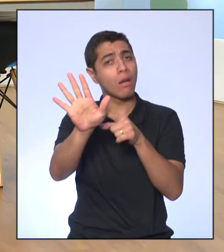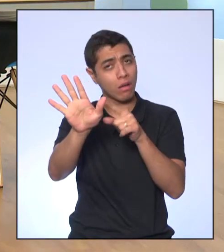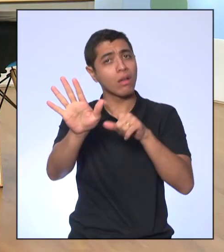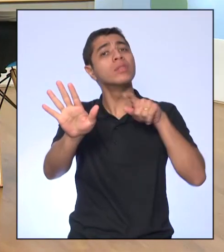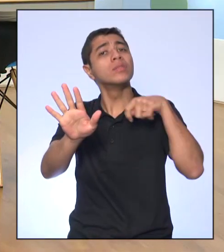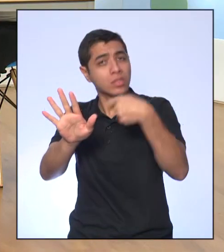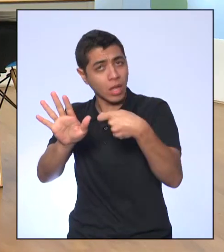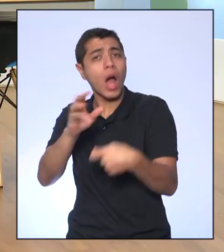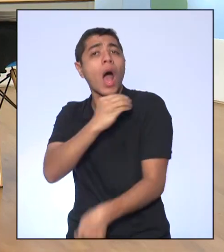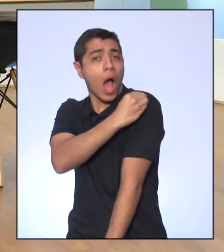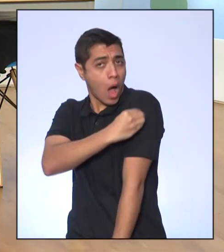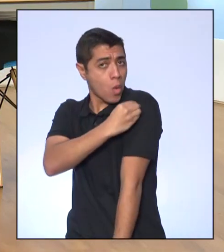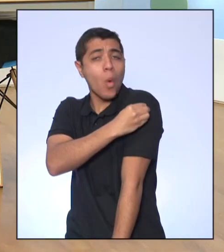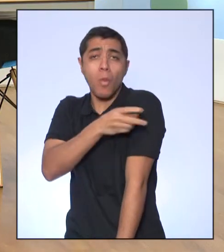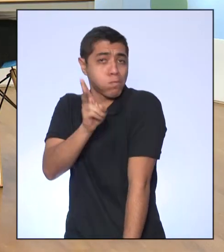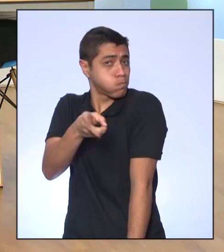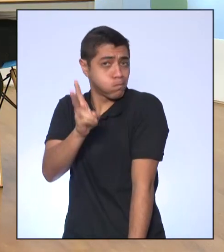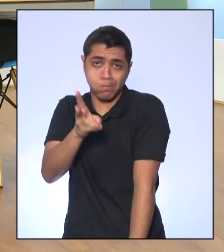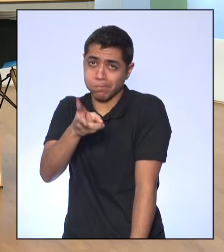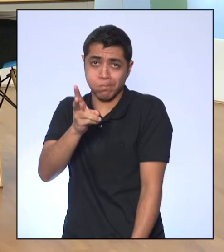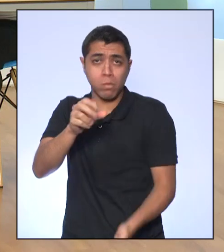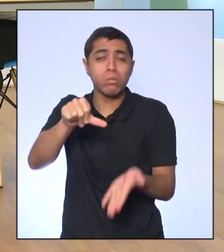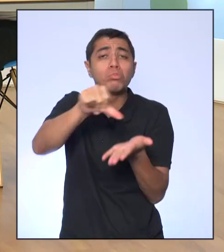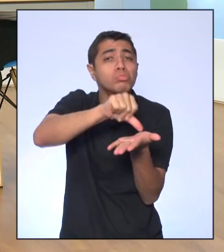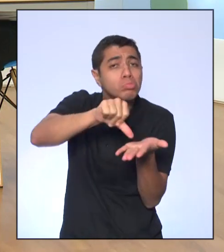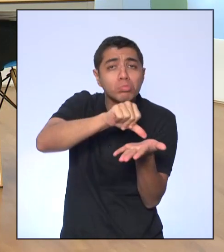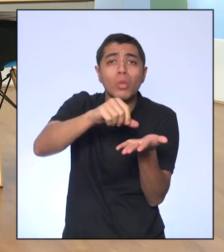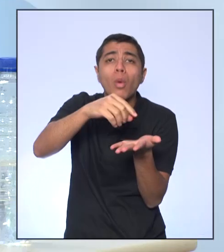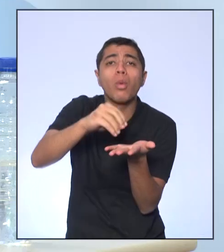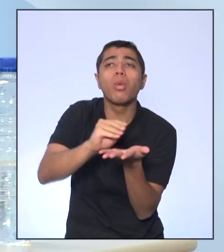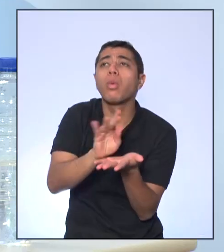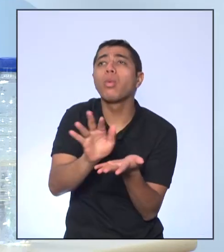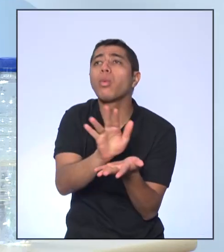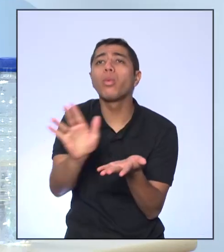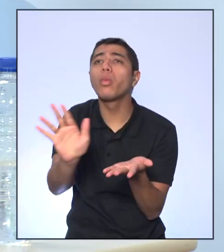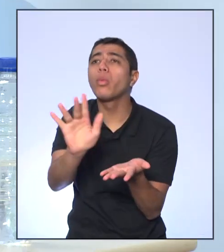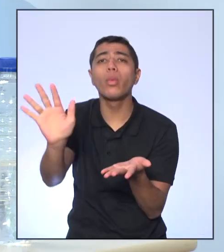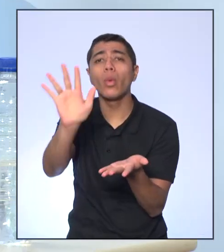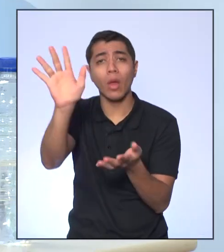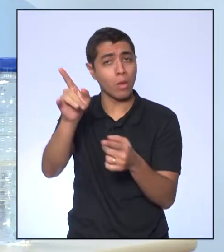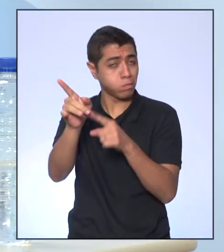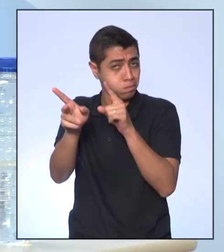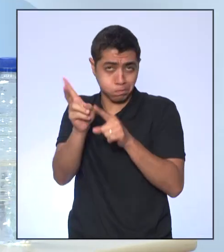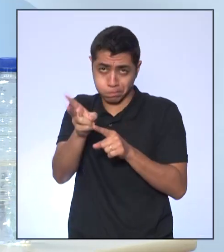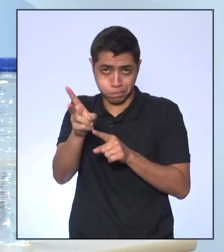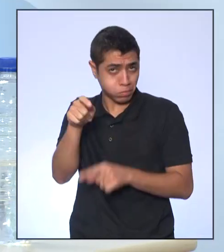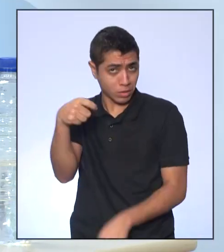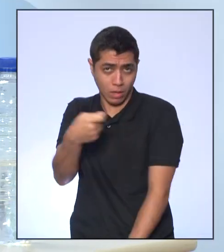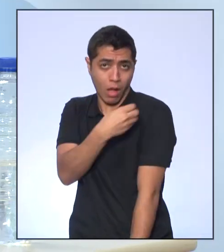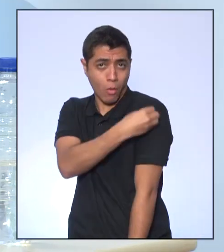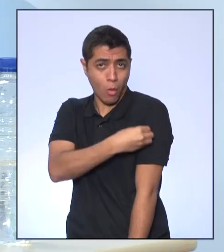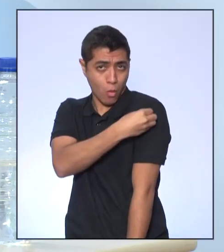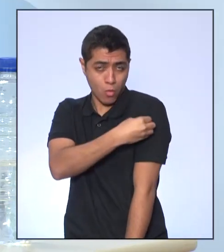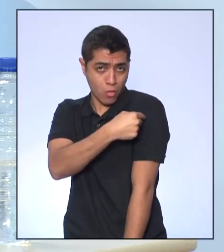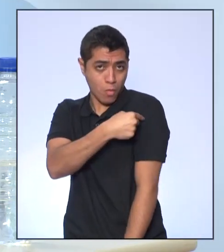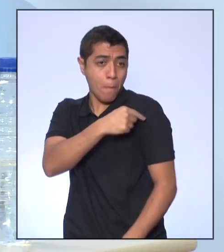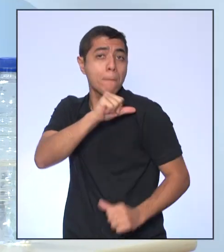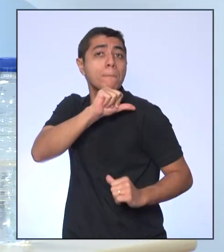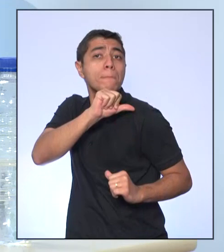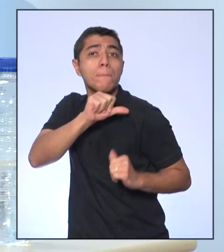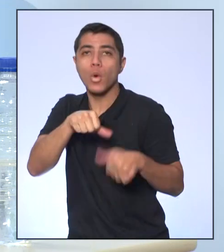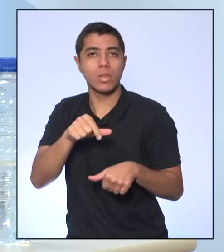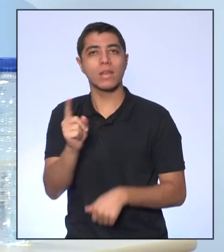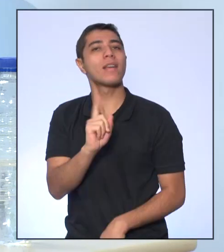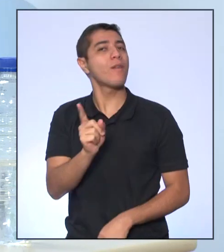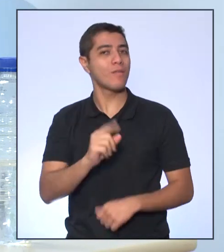né, Não Simone? vai. Ele vai continuar sendo álcool. Mas o que alguns alunos questionam? Eles questionam o seguinte: pô, professor, ele evaporou, eu não posso pegar ele